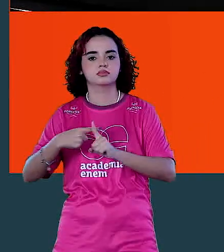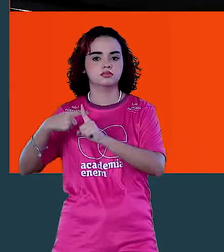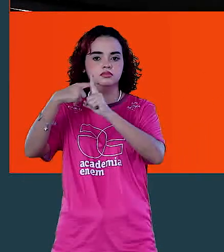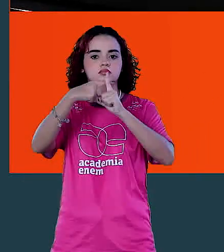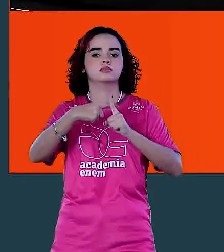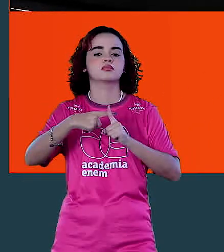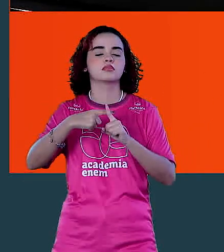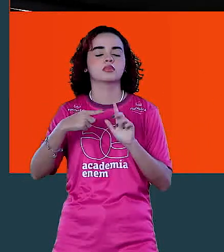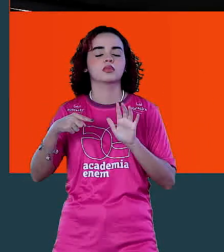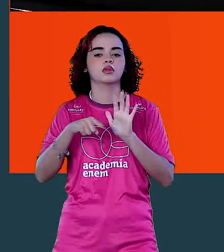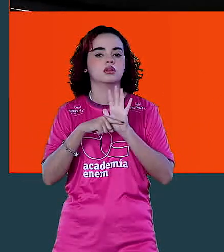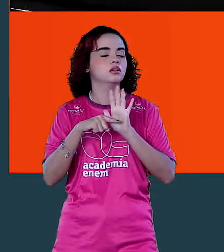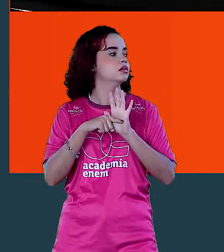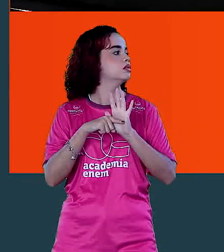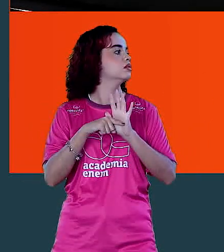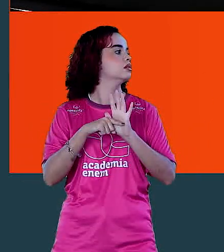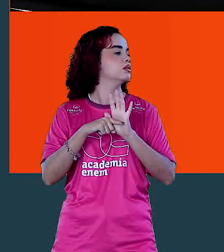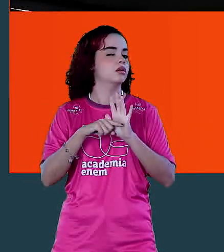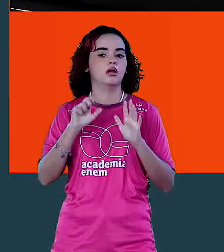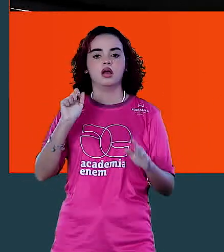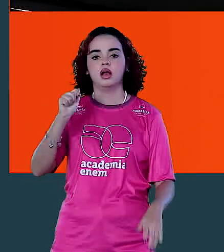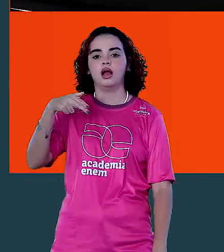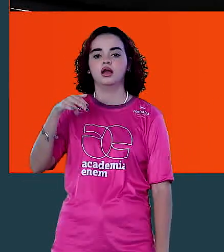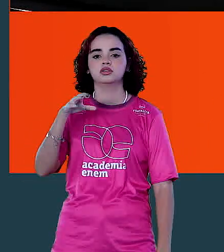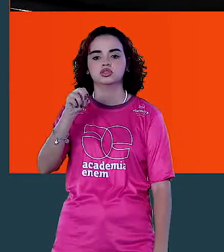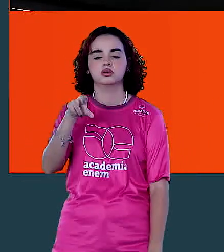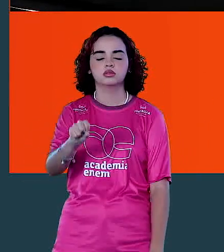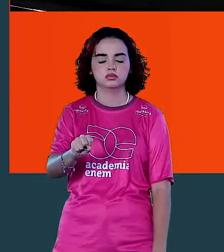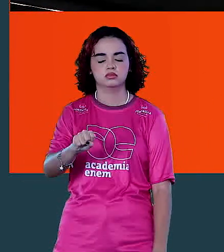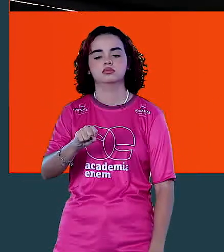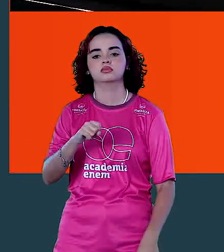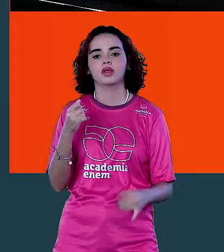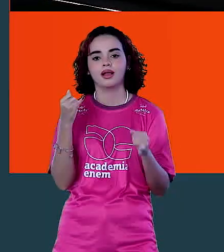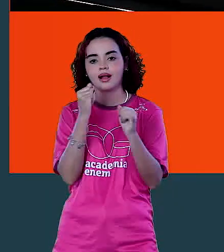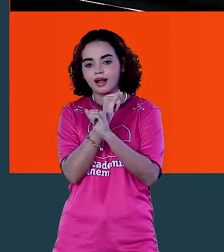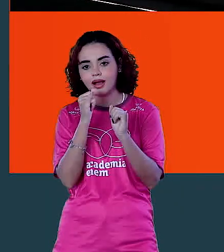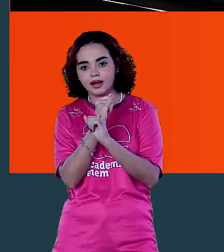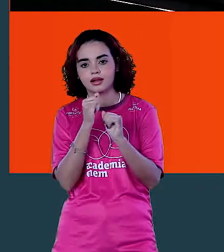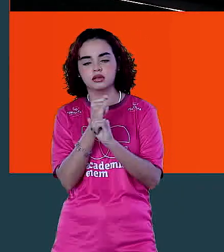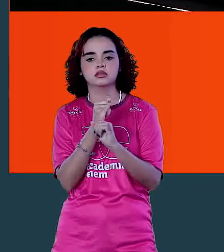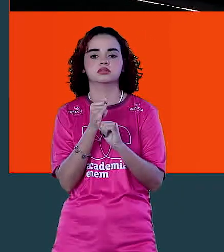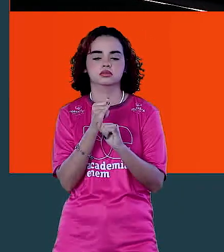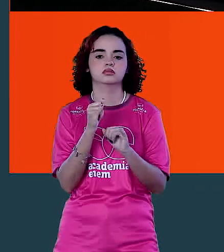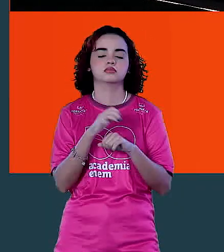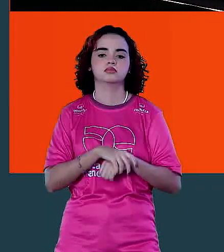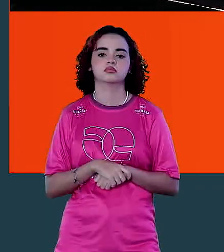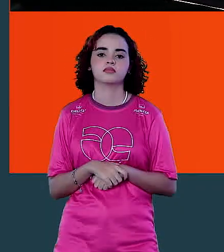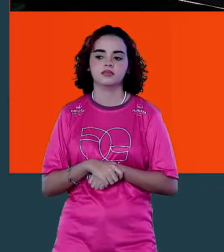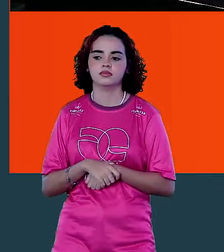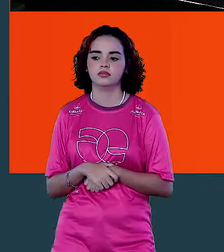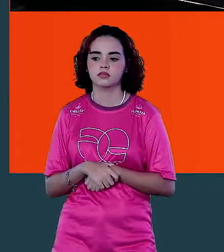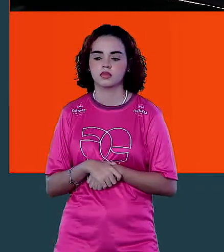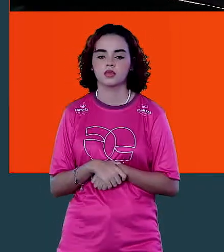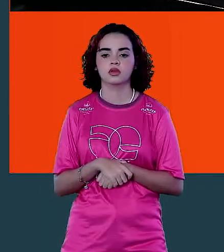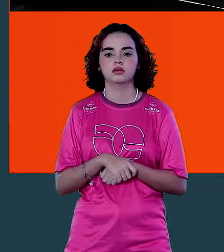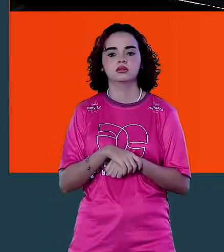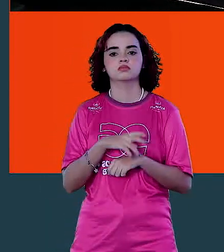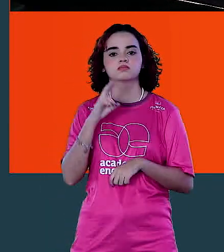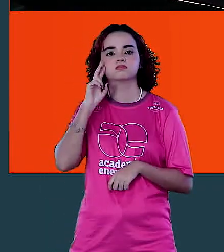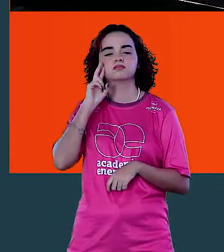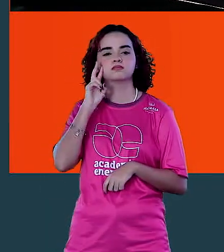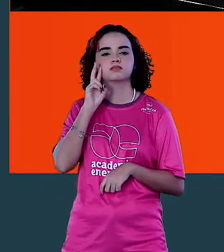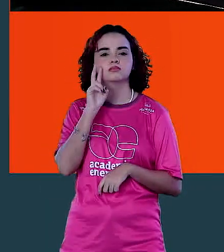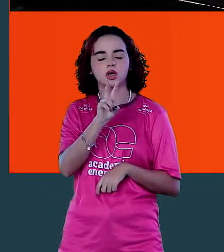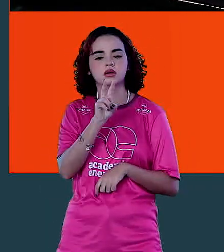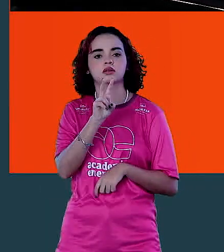outras? Íon-dipolo. São moléculas polares que contêm íons. Então, tu bate o olho na tua molécula. Vixe,